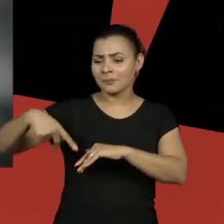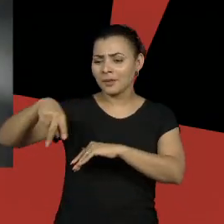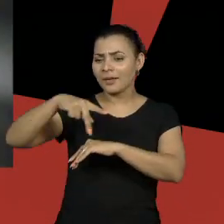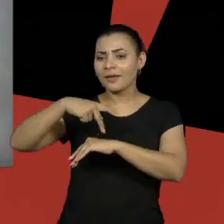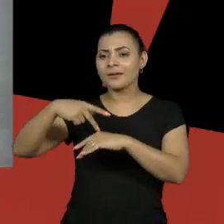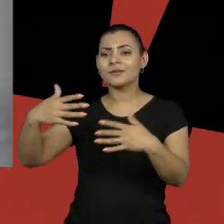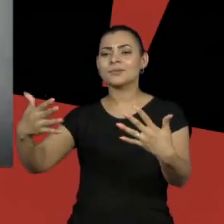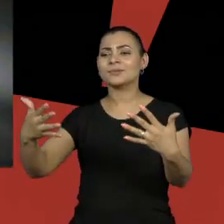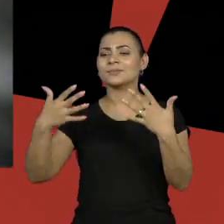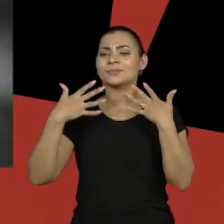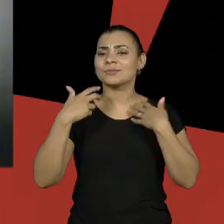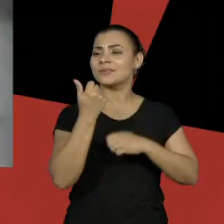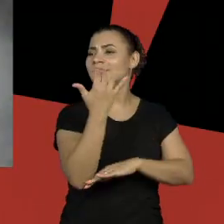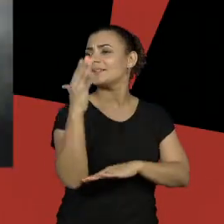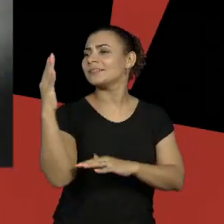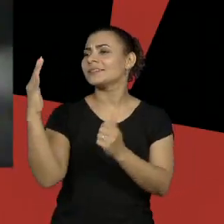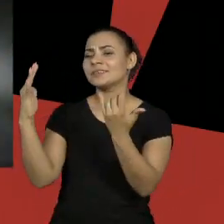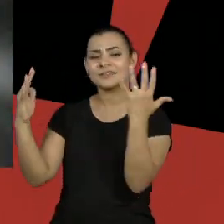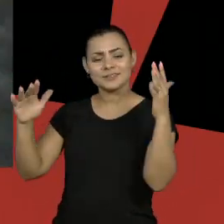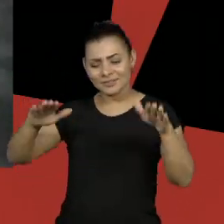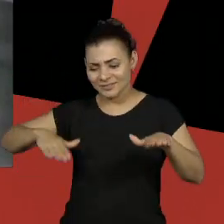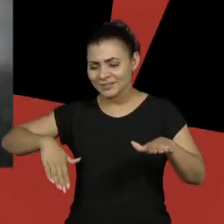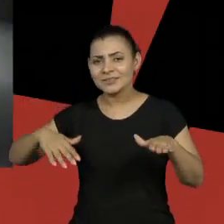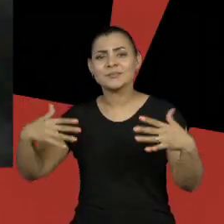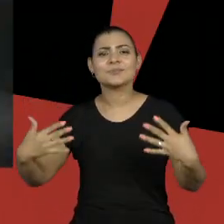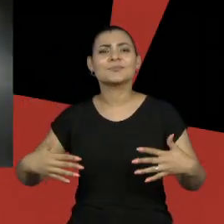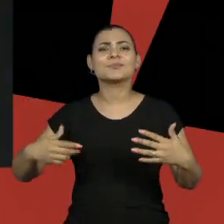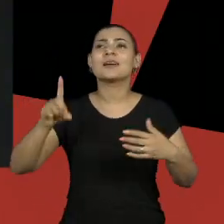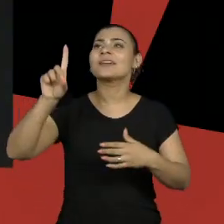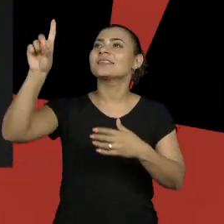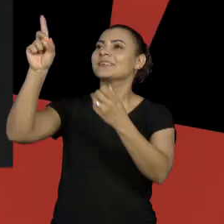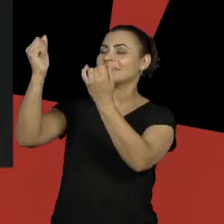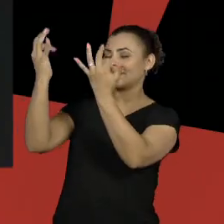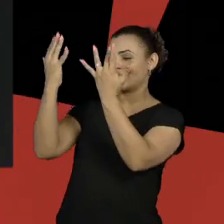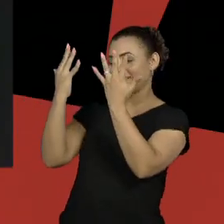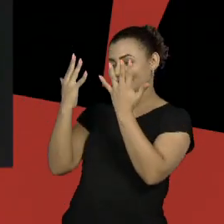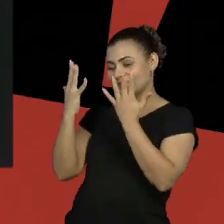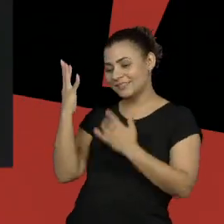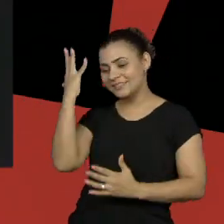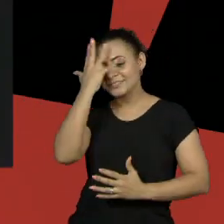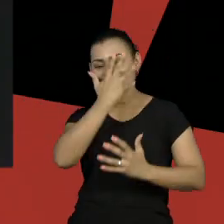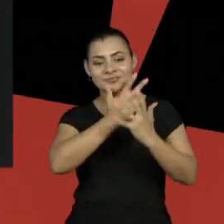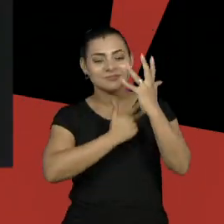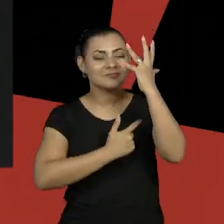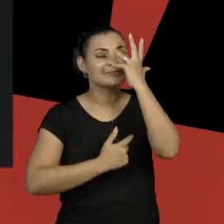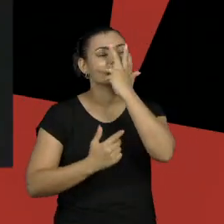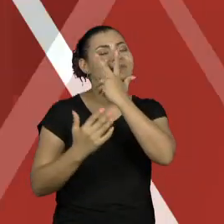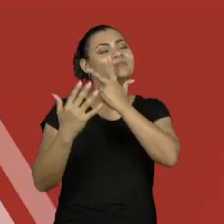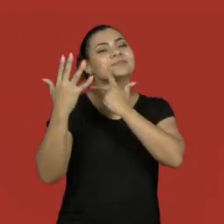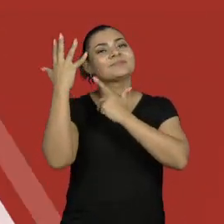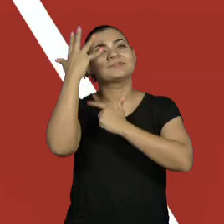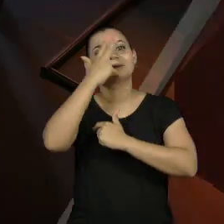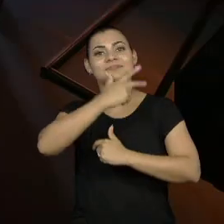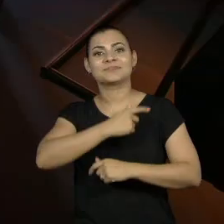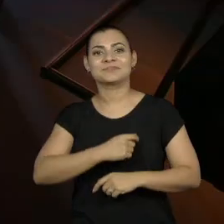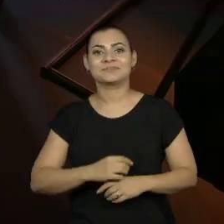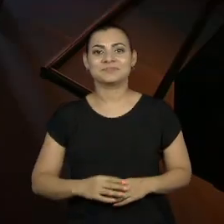abençoado por Deus e bonito por natureza